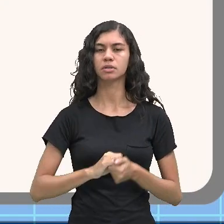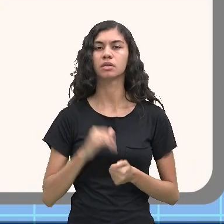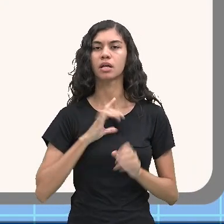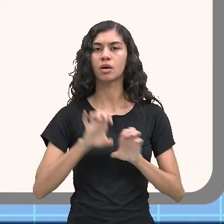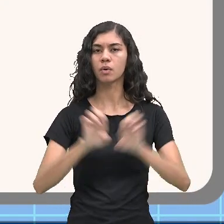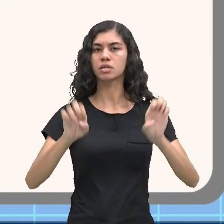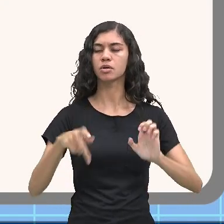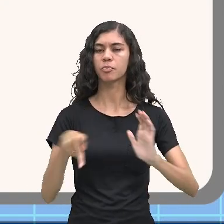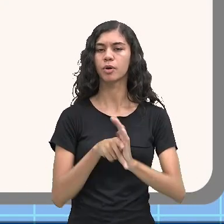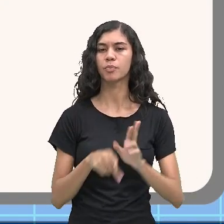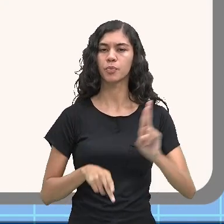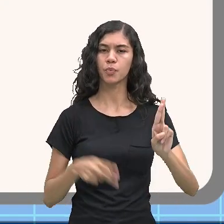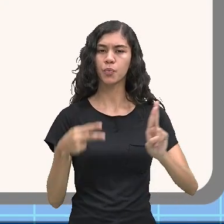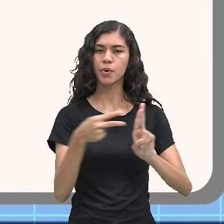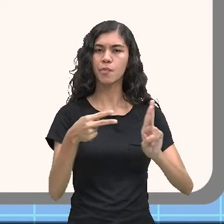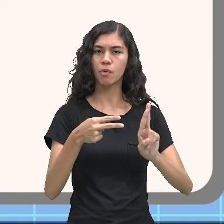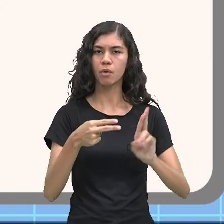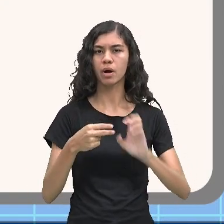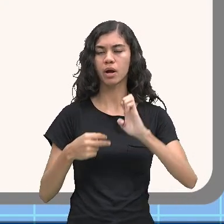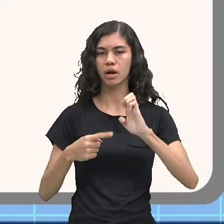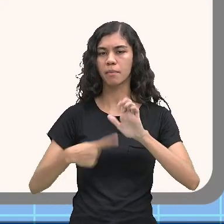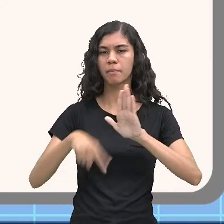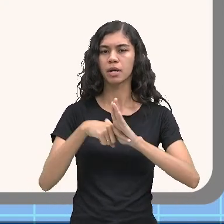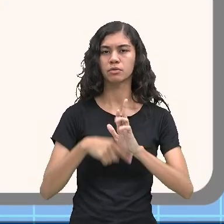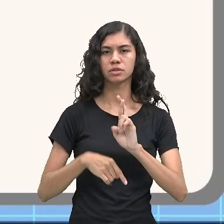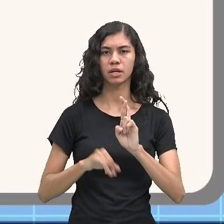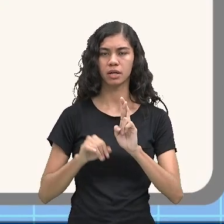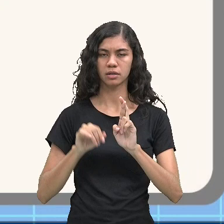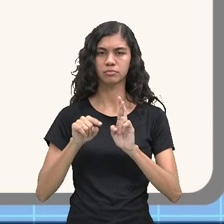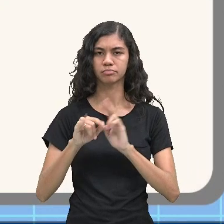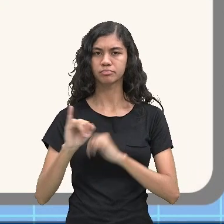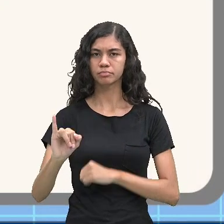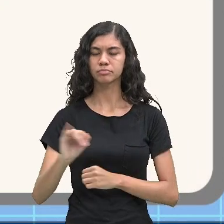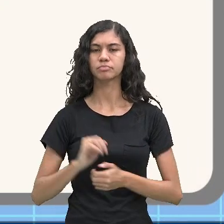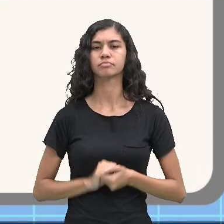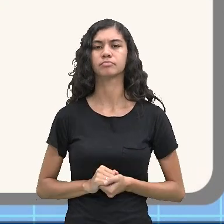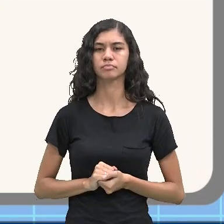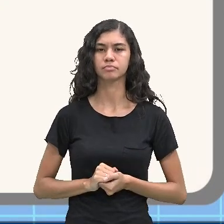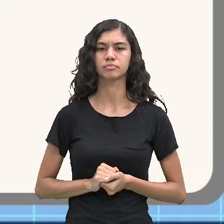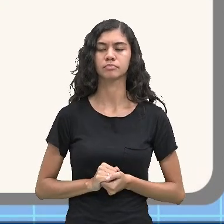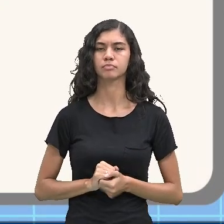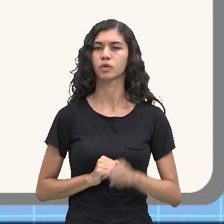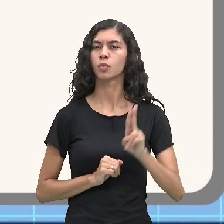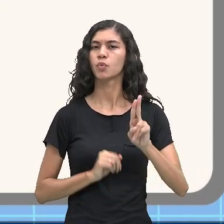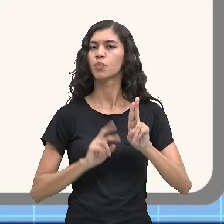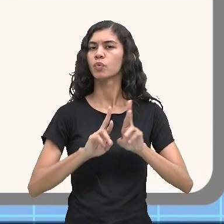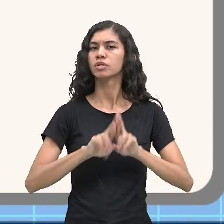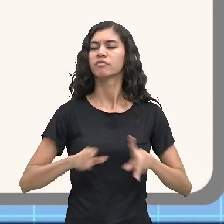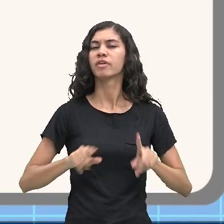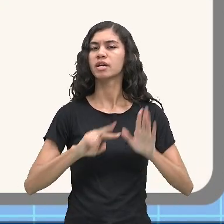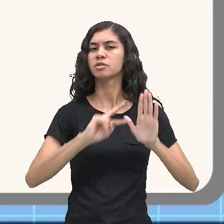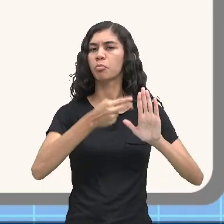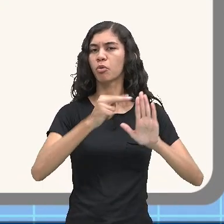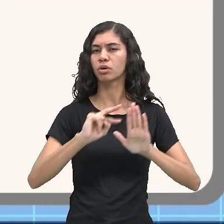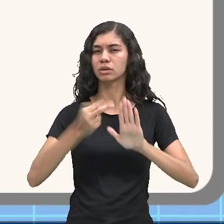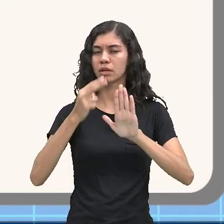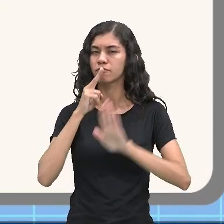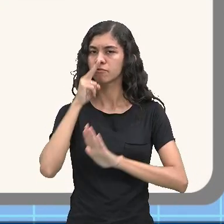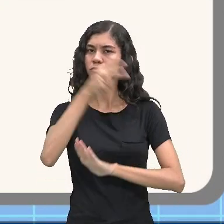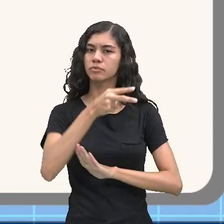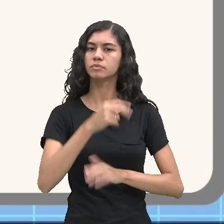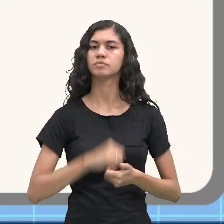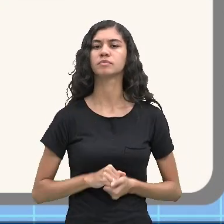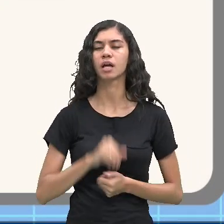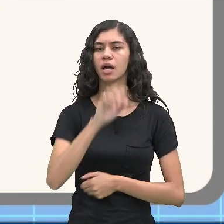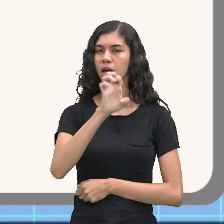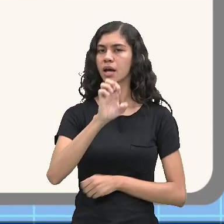U igual a E menos RI. Olha só, U é a diferença de potencial produzida, E é a força